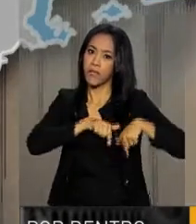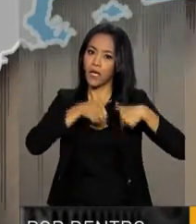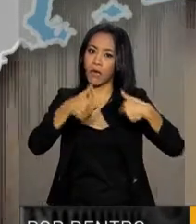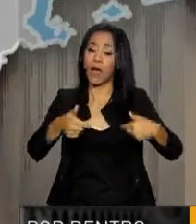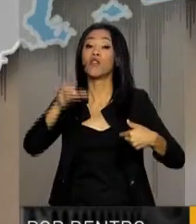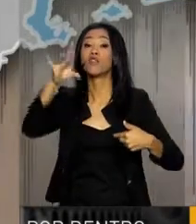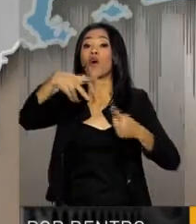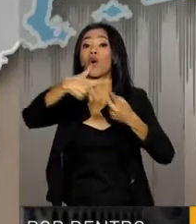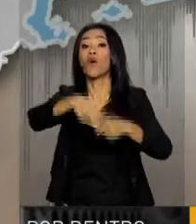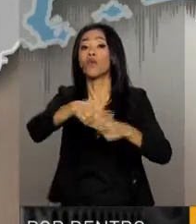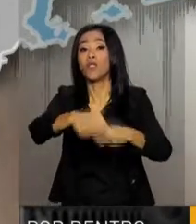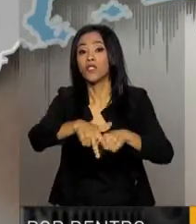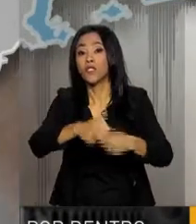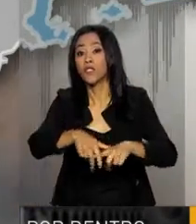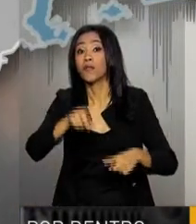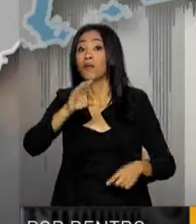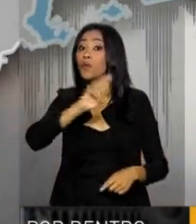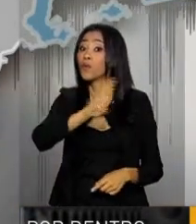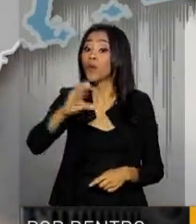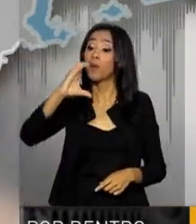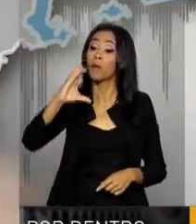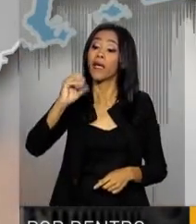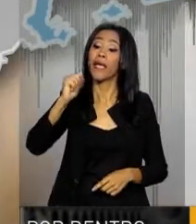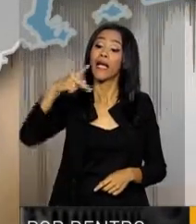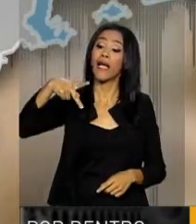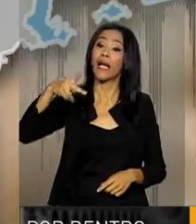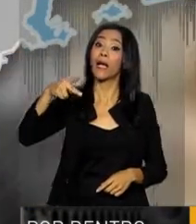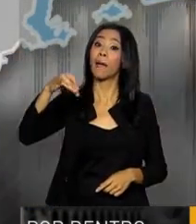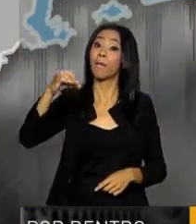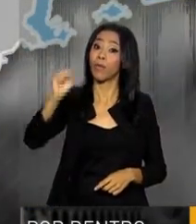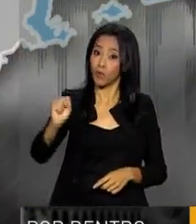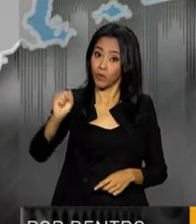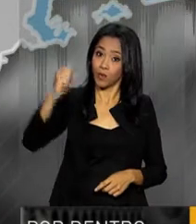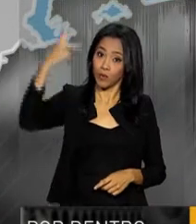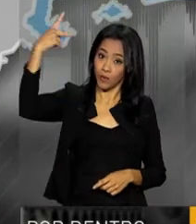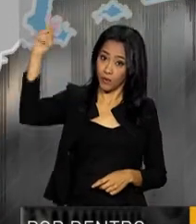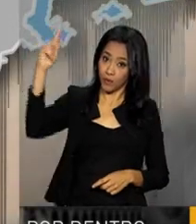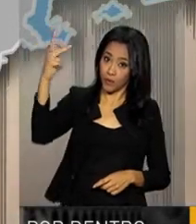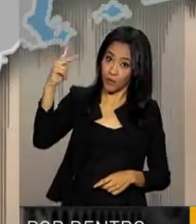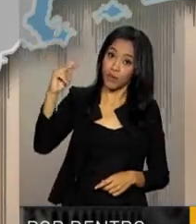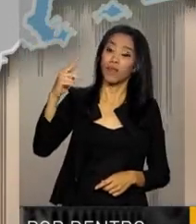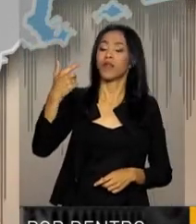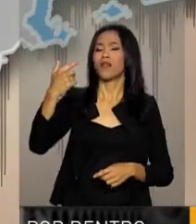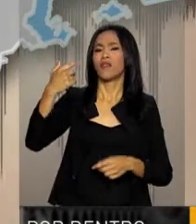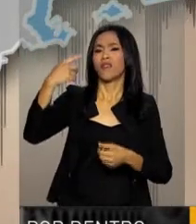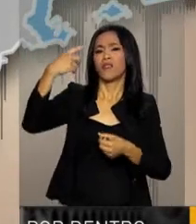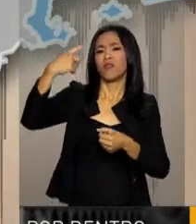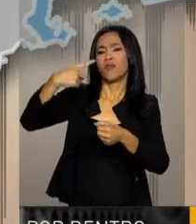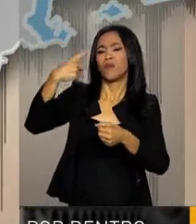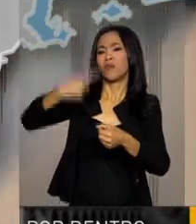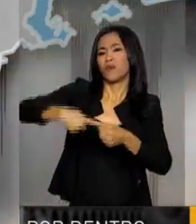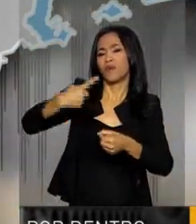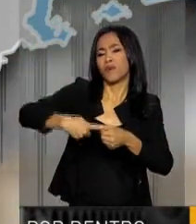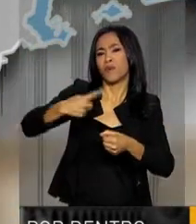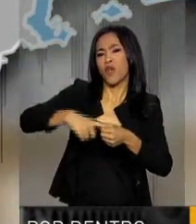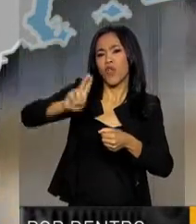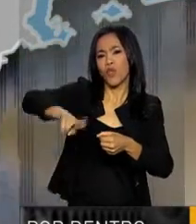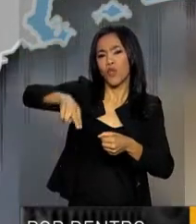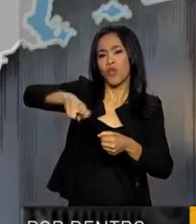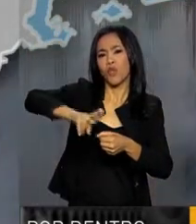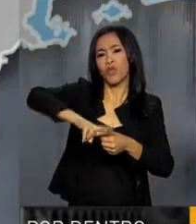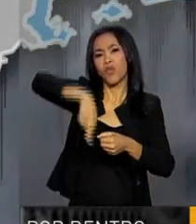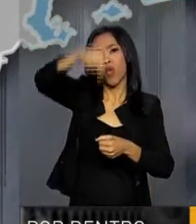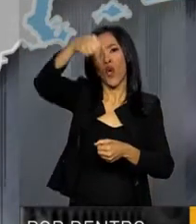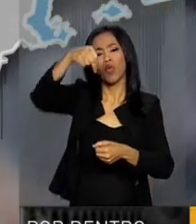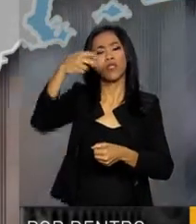ou conferindo a e campos dos goytacazes interior aqui morte do estado do rio de janeiro a capital nacional do